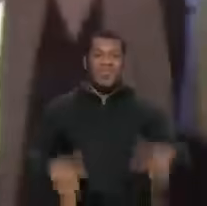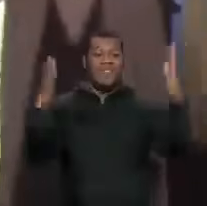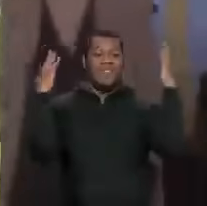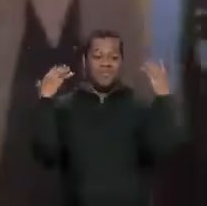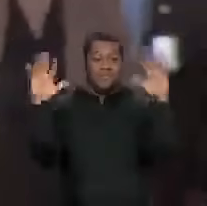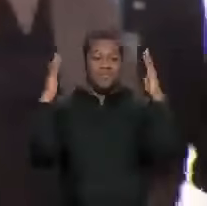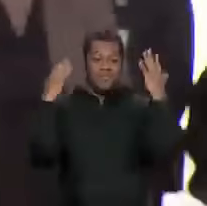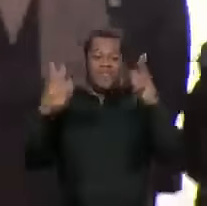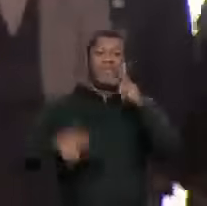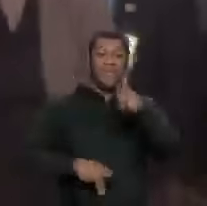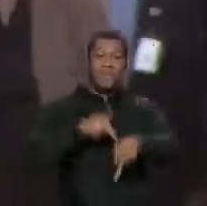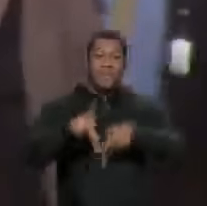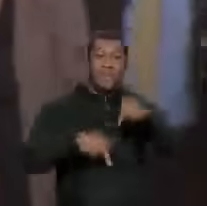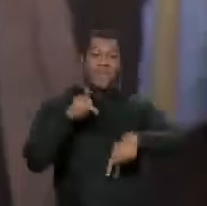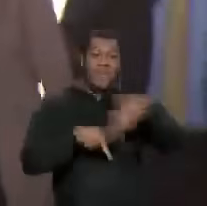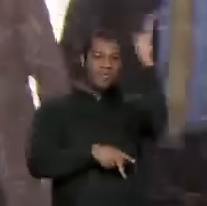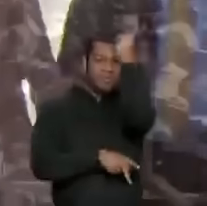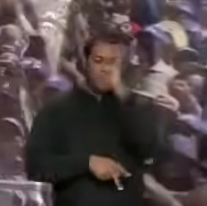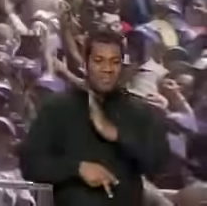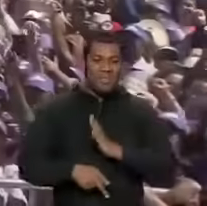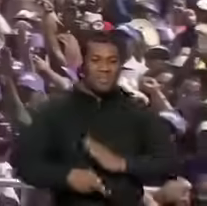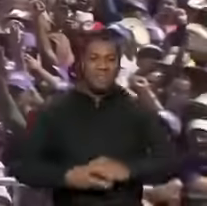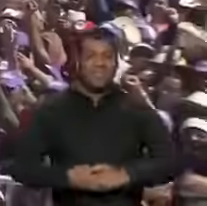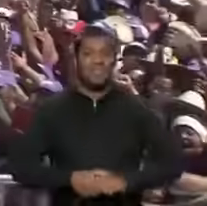Viva o povo brasileiro